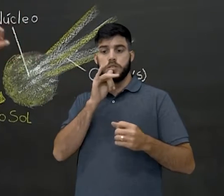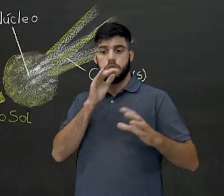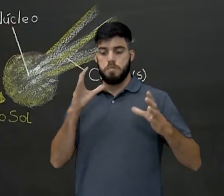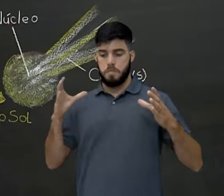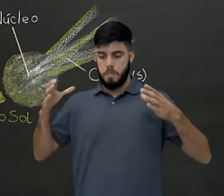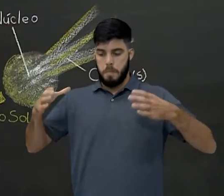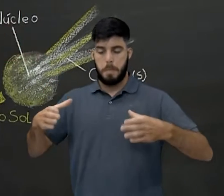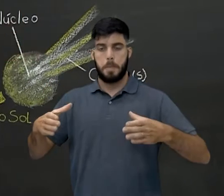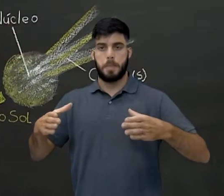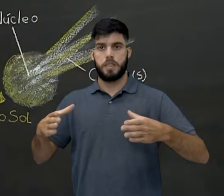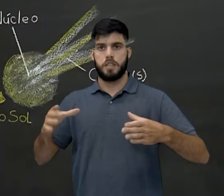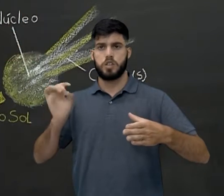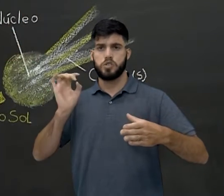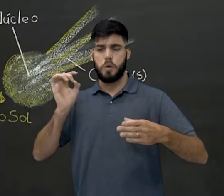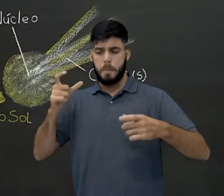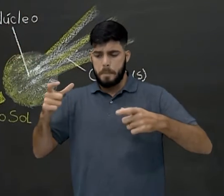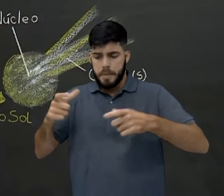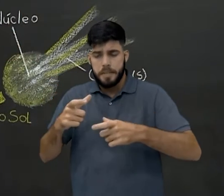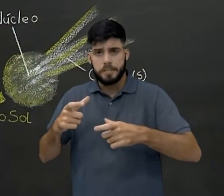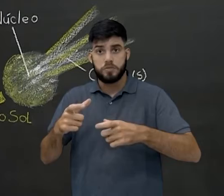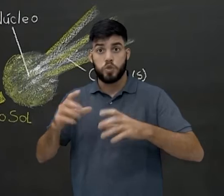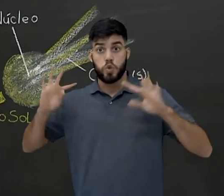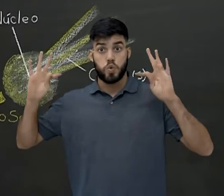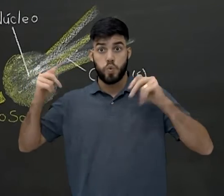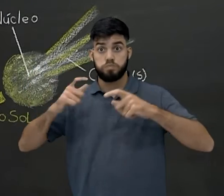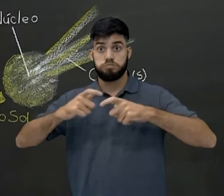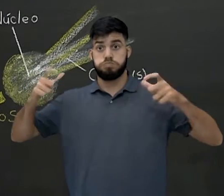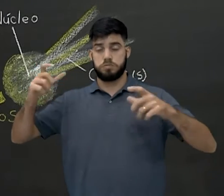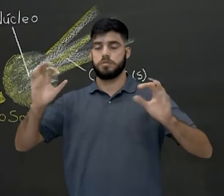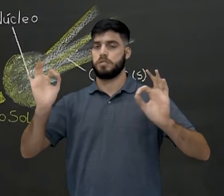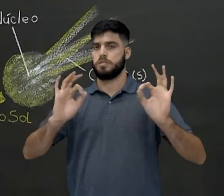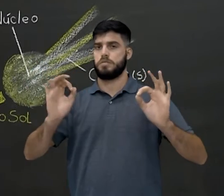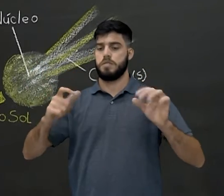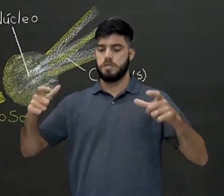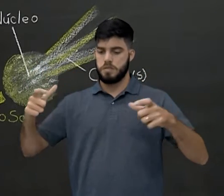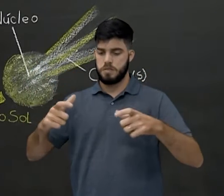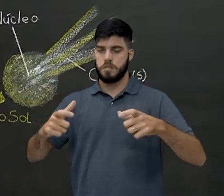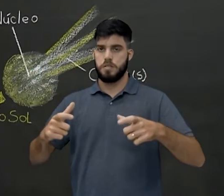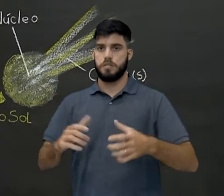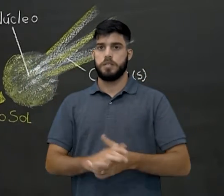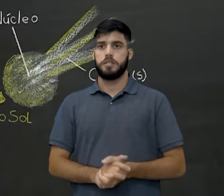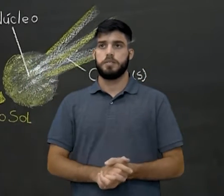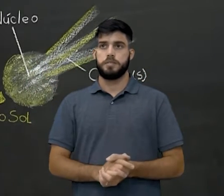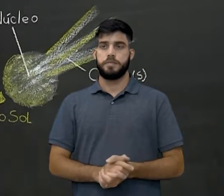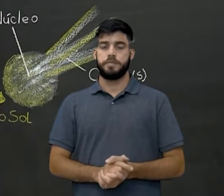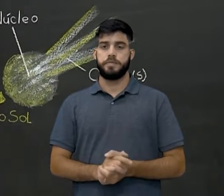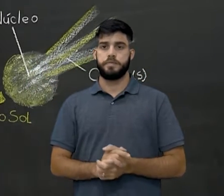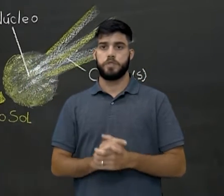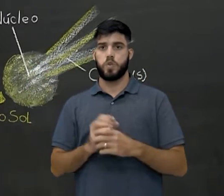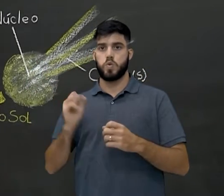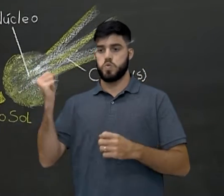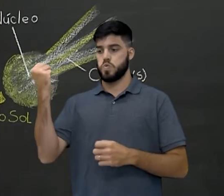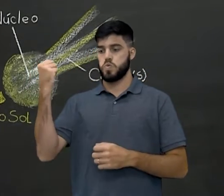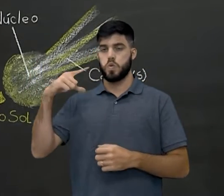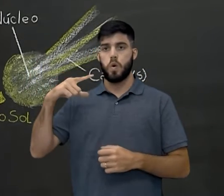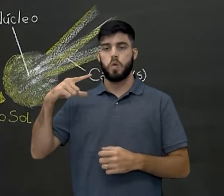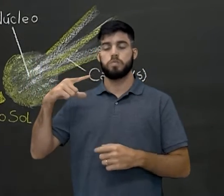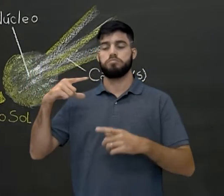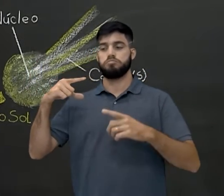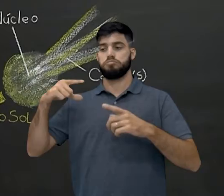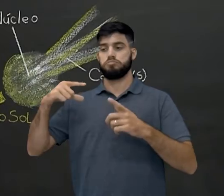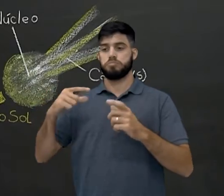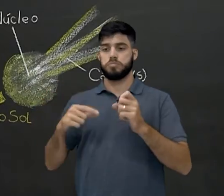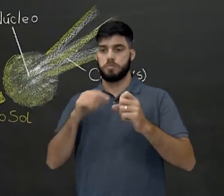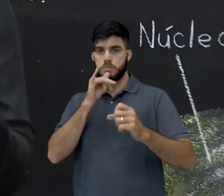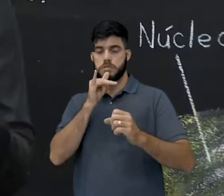que existe, é só uma pequena parte. A pequena parte que gira ao redor do Sol. O Sol ele tem uma